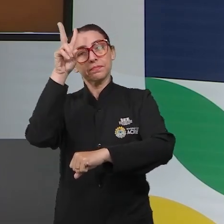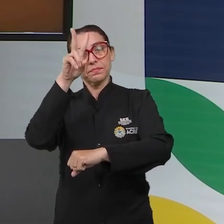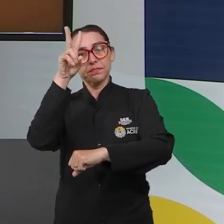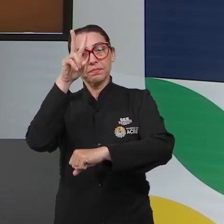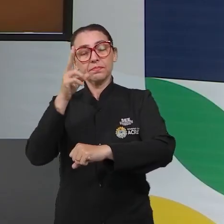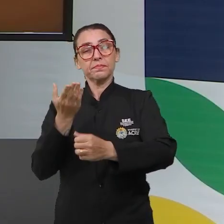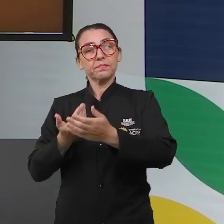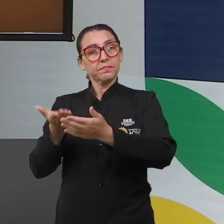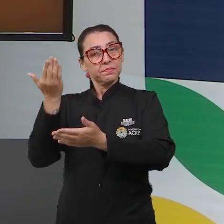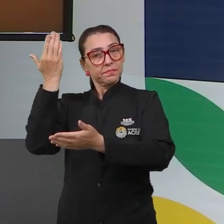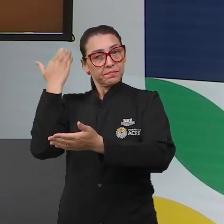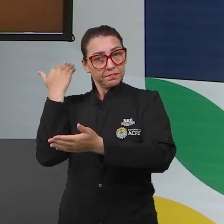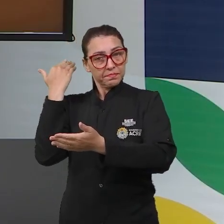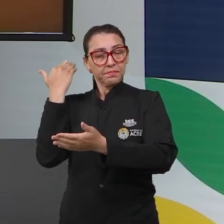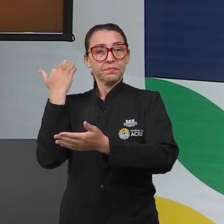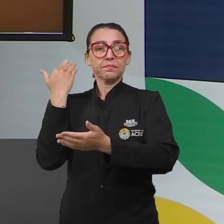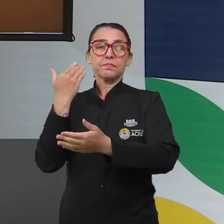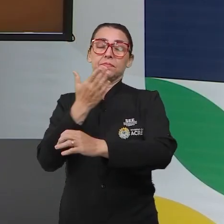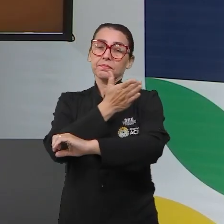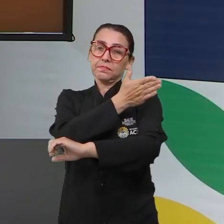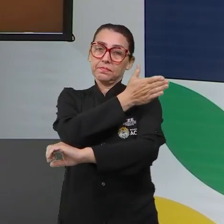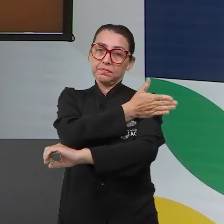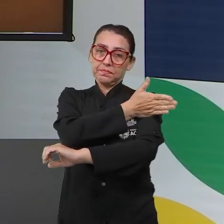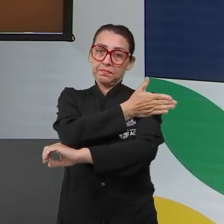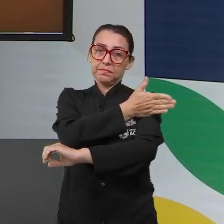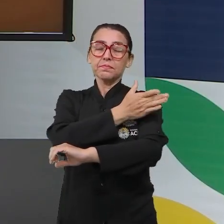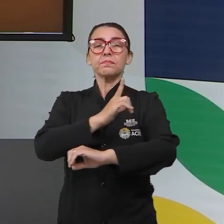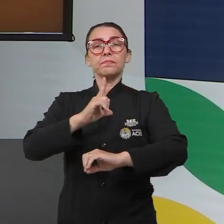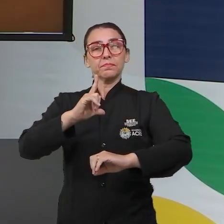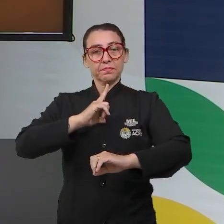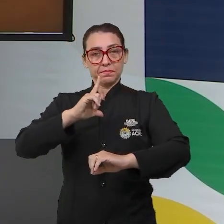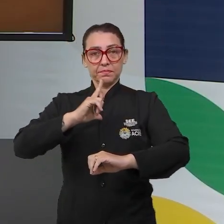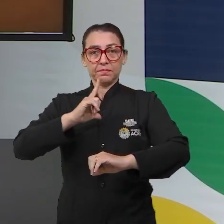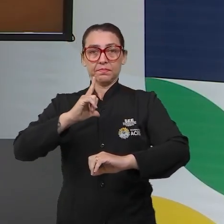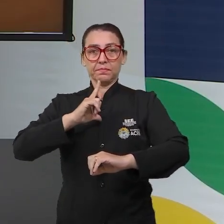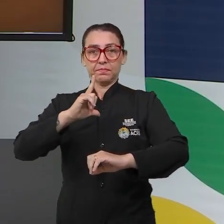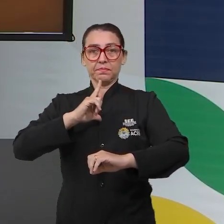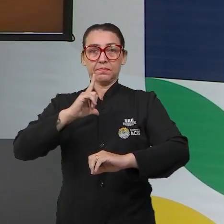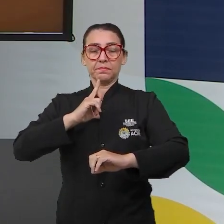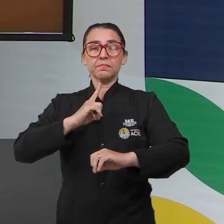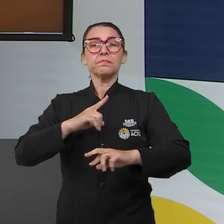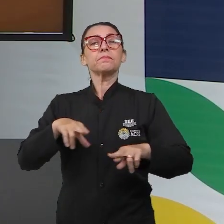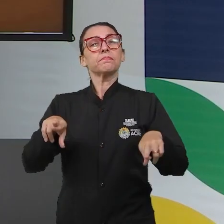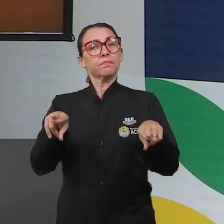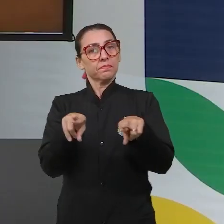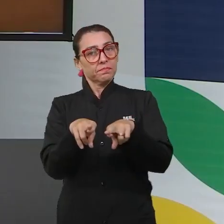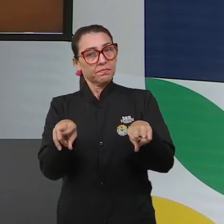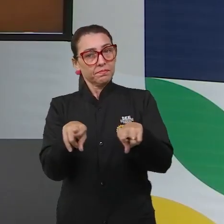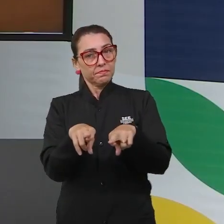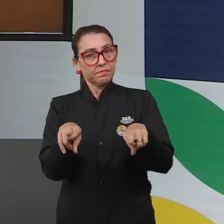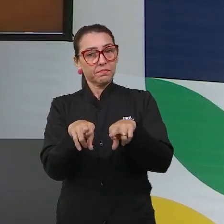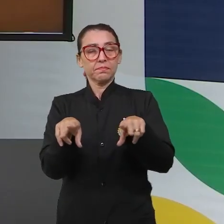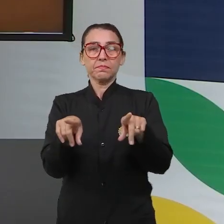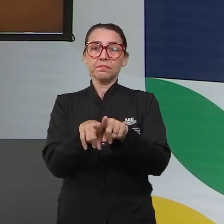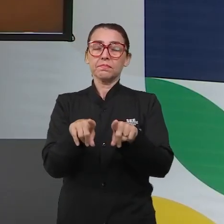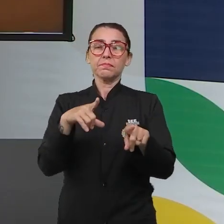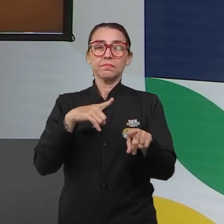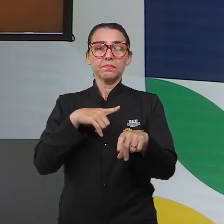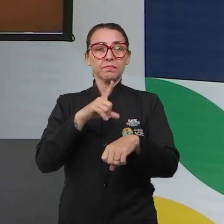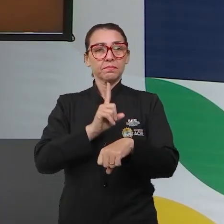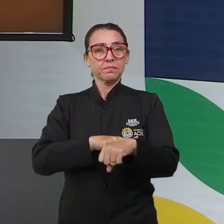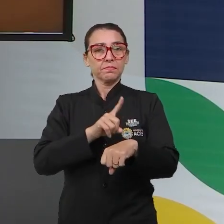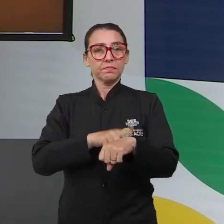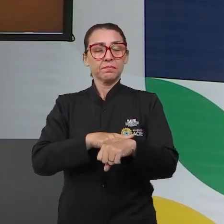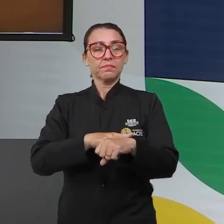no antepassado, na pré-história, ela tinha esse cunho de rituais, né? E aí houve um momento em que ela